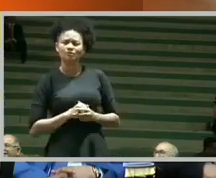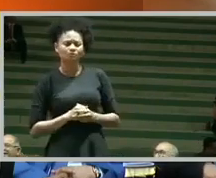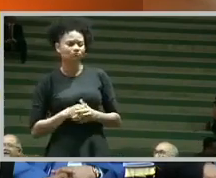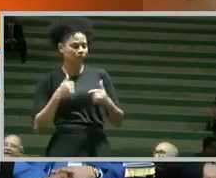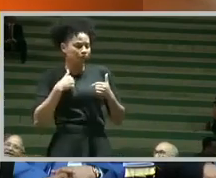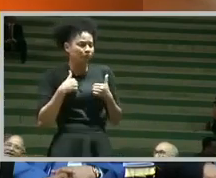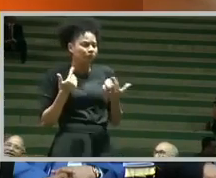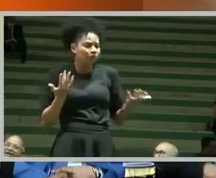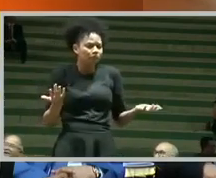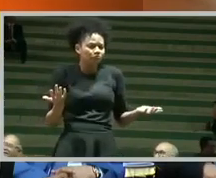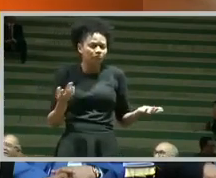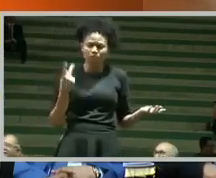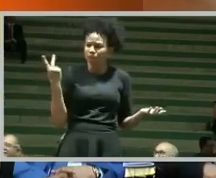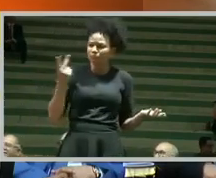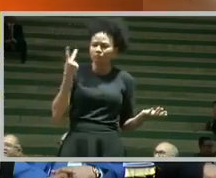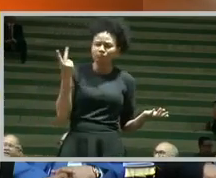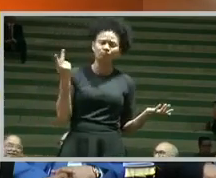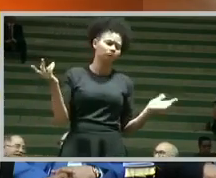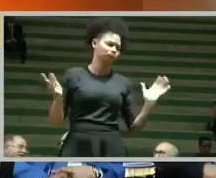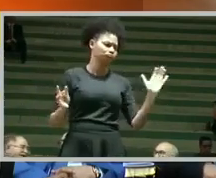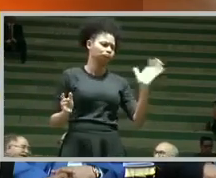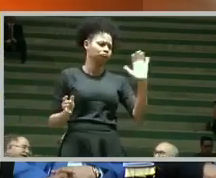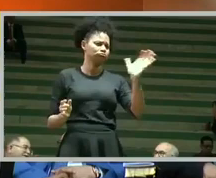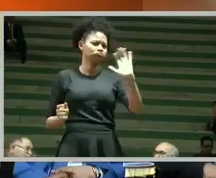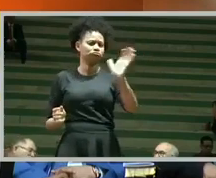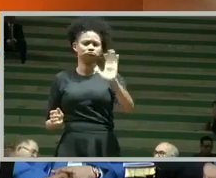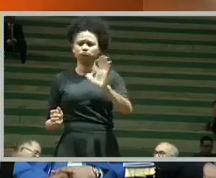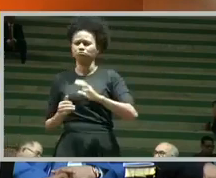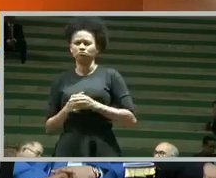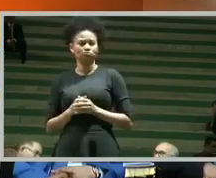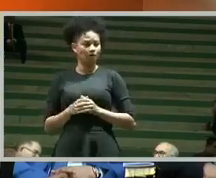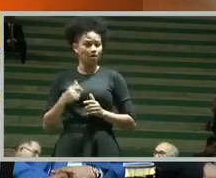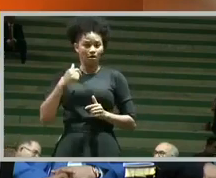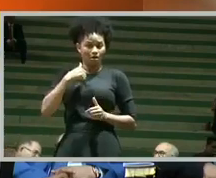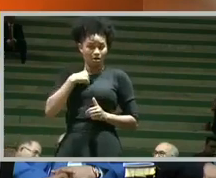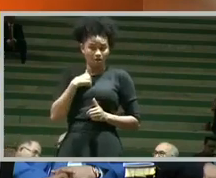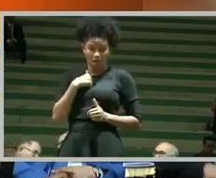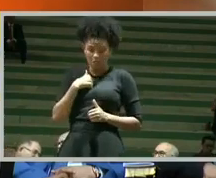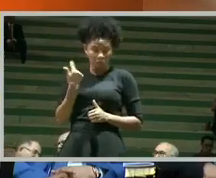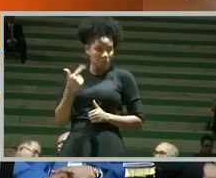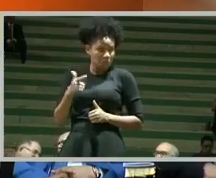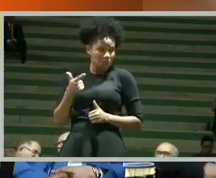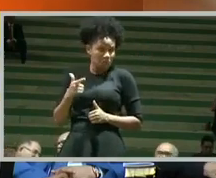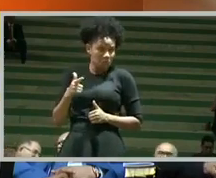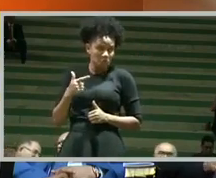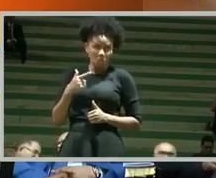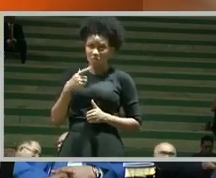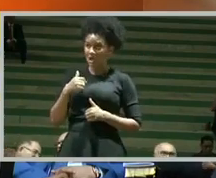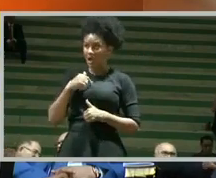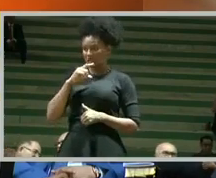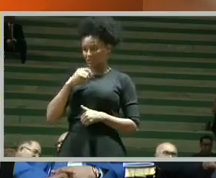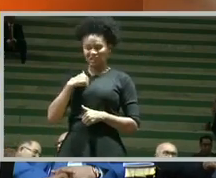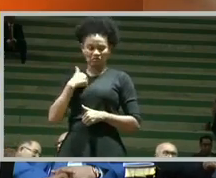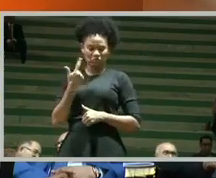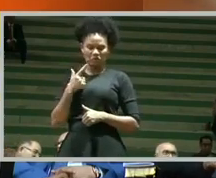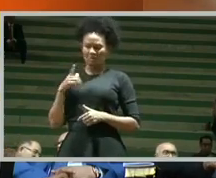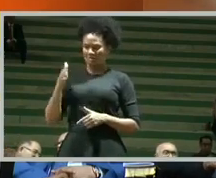É umas histórias. Não. Porque se eu não tiver, estaria melhor.